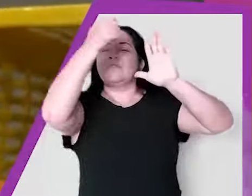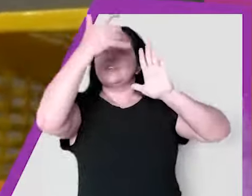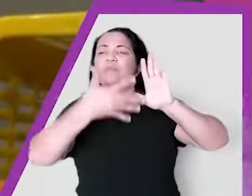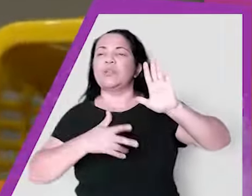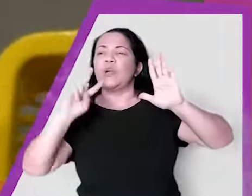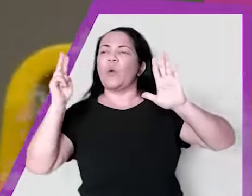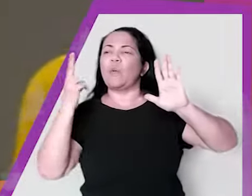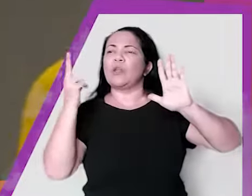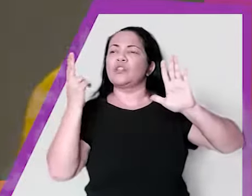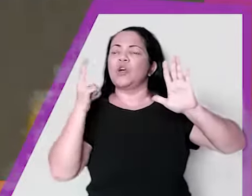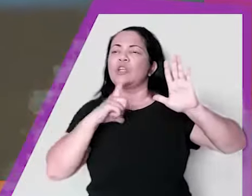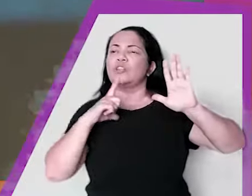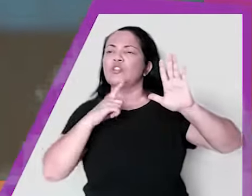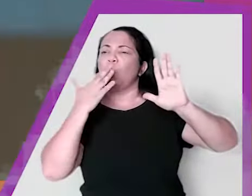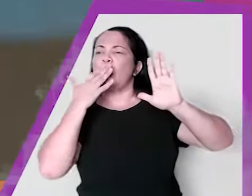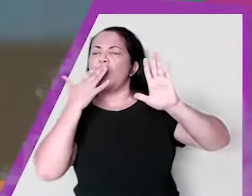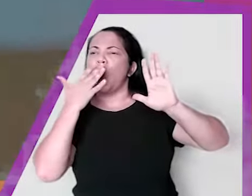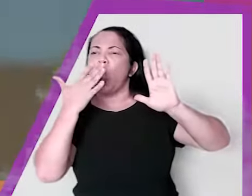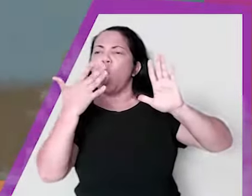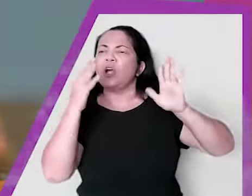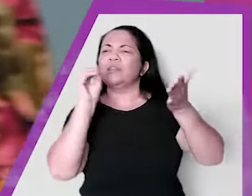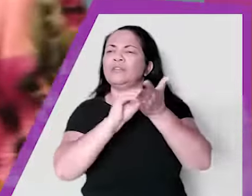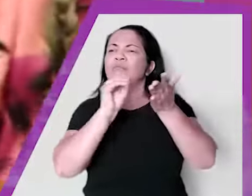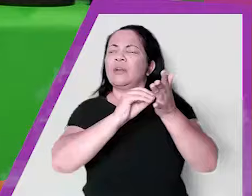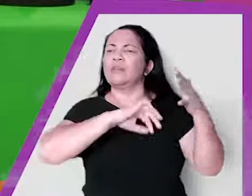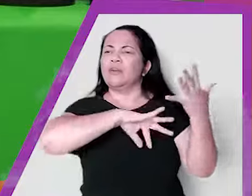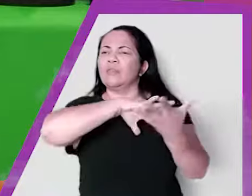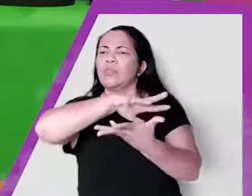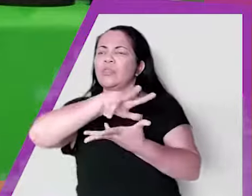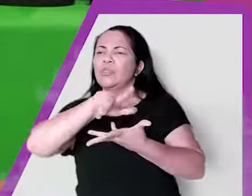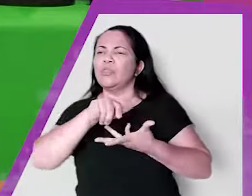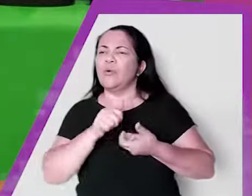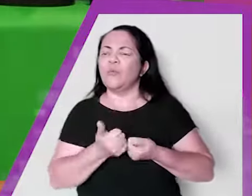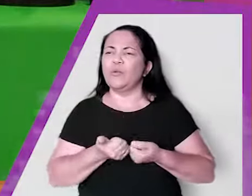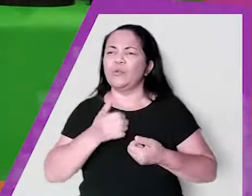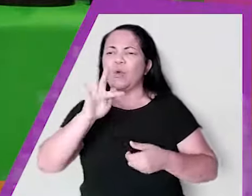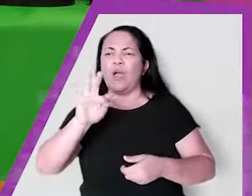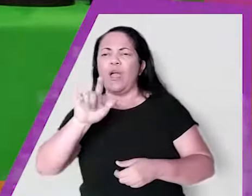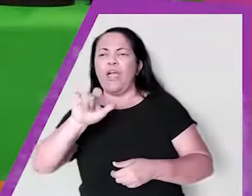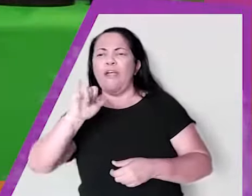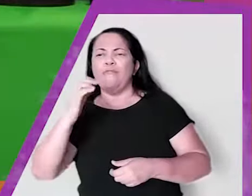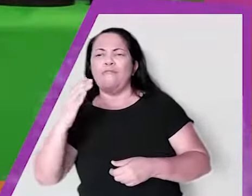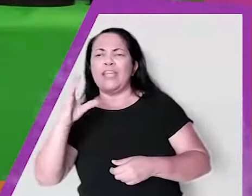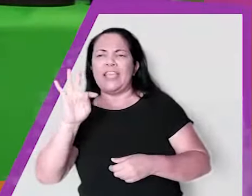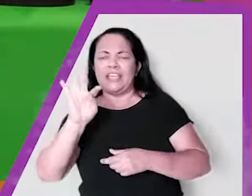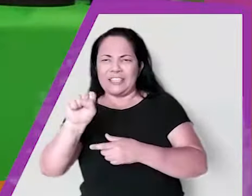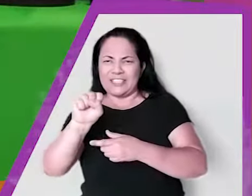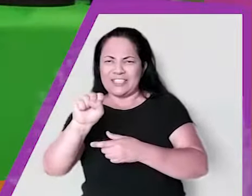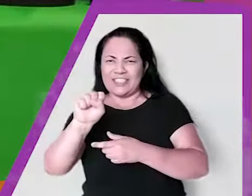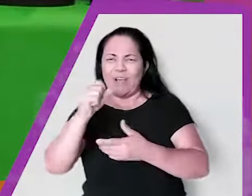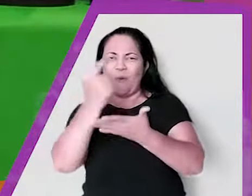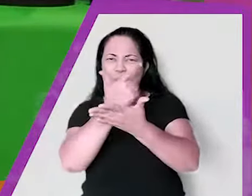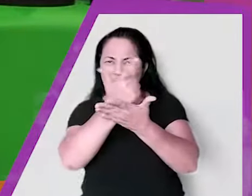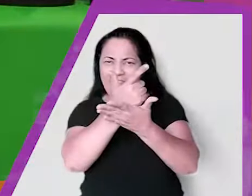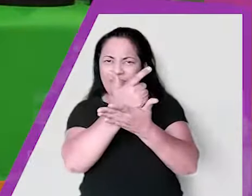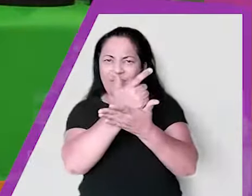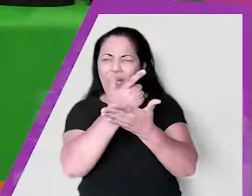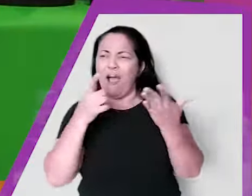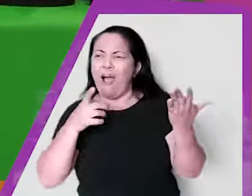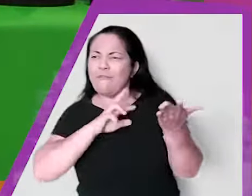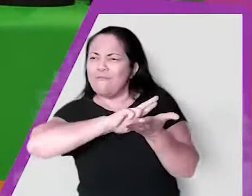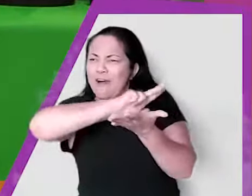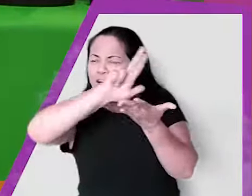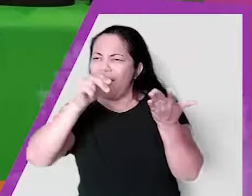1969, Flitz. E conta a história de uma cor que não encontrava lugar no mundo. E Flitz povoou a imaginação